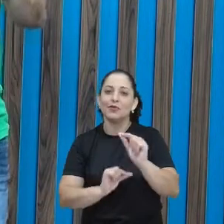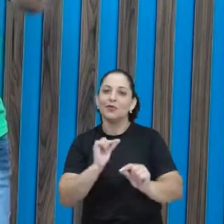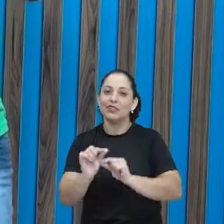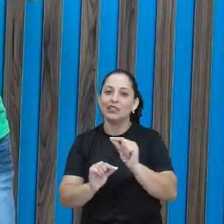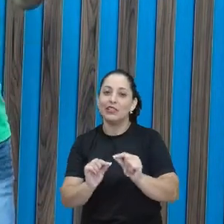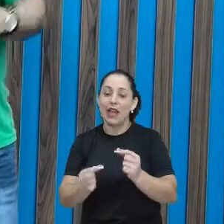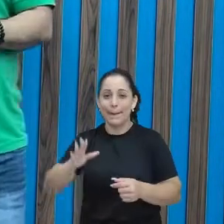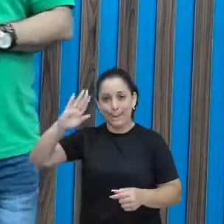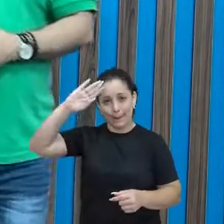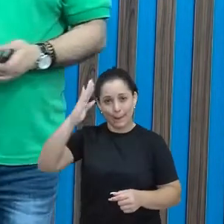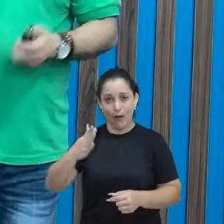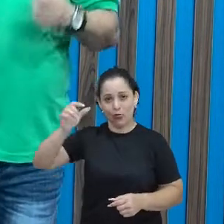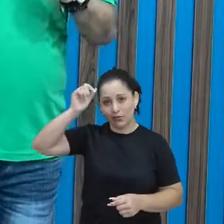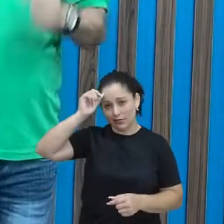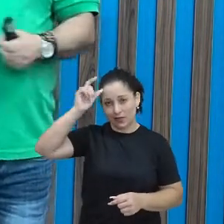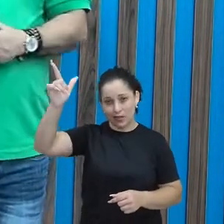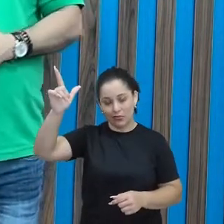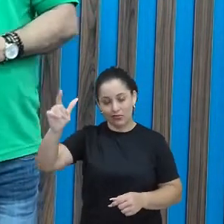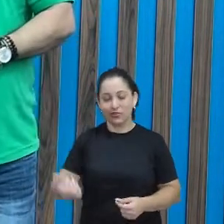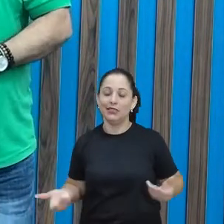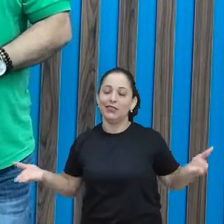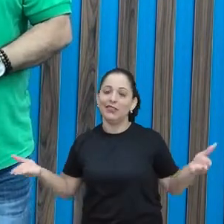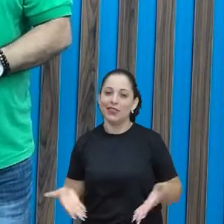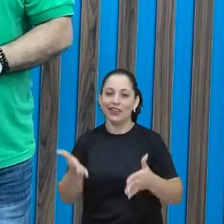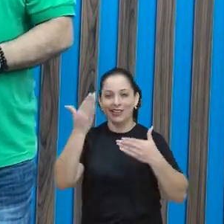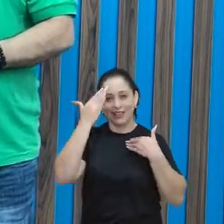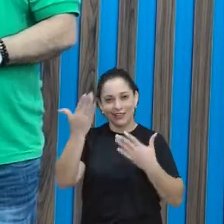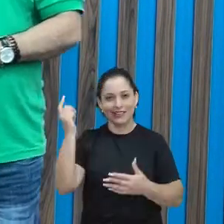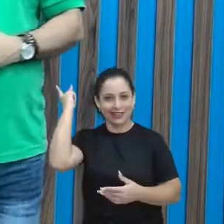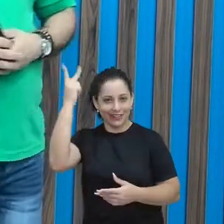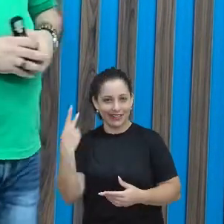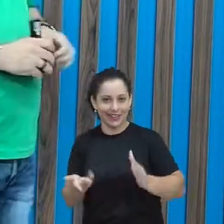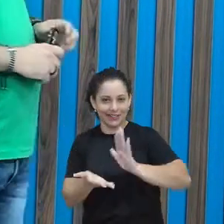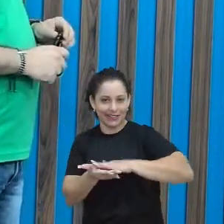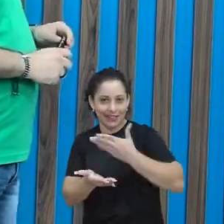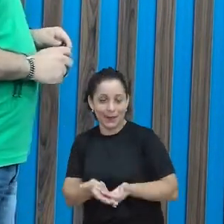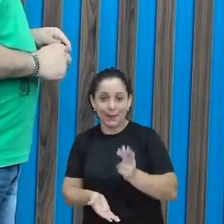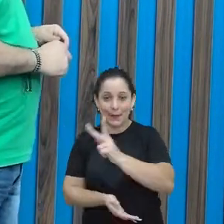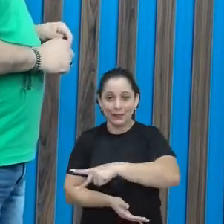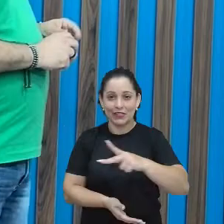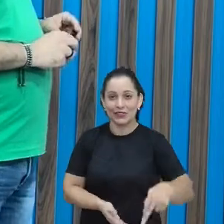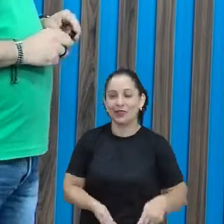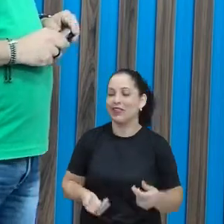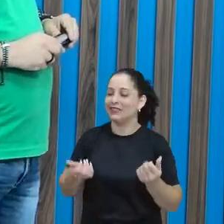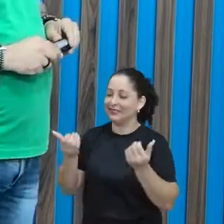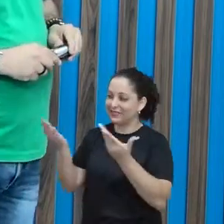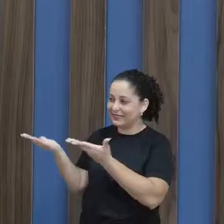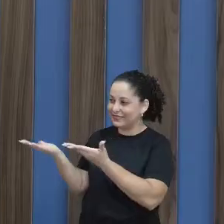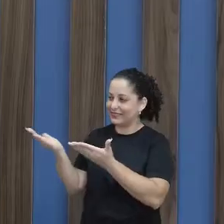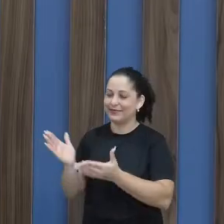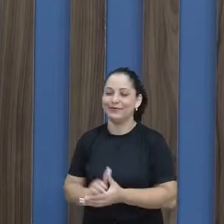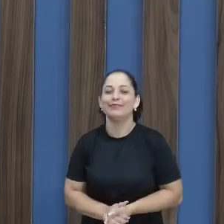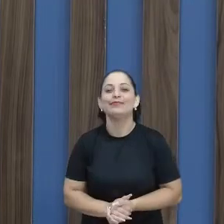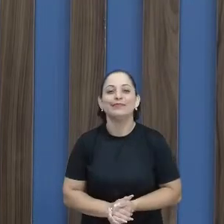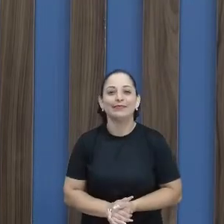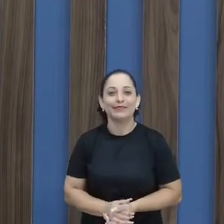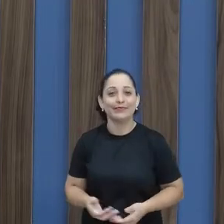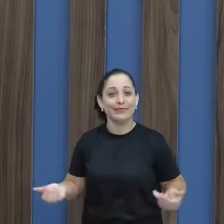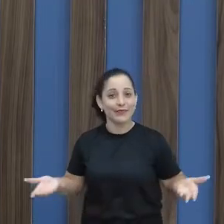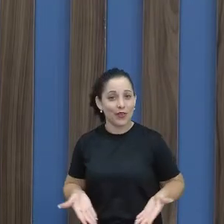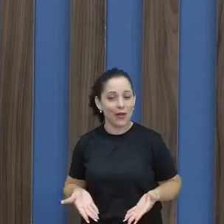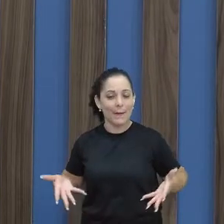as principais ideias. E no mais, agradeço aí a Kézia e professora, mensagem final aí.